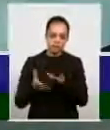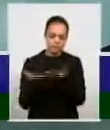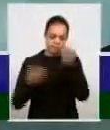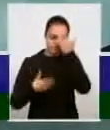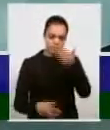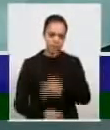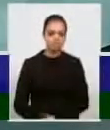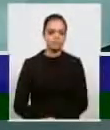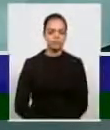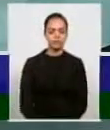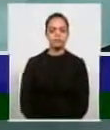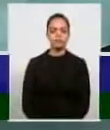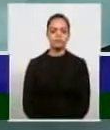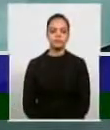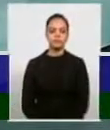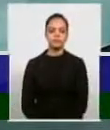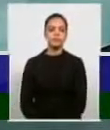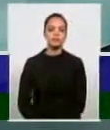obrigado.